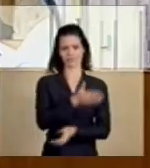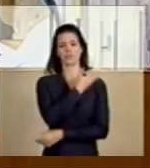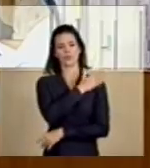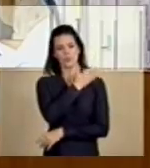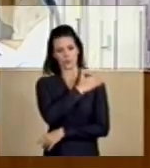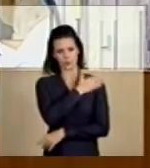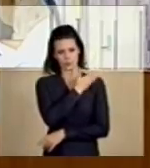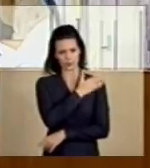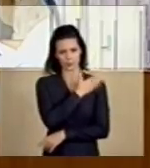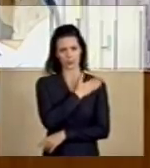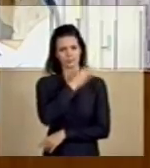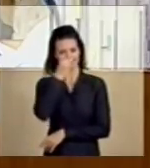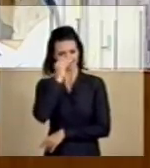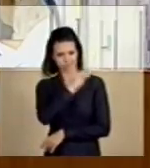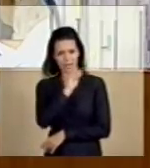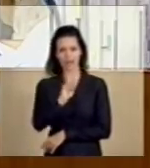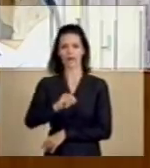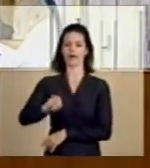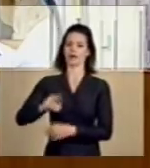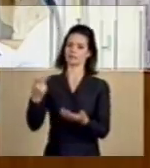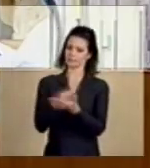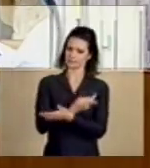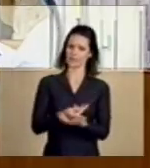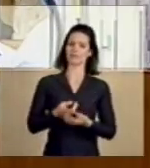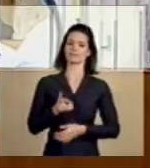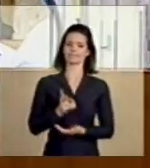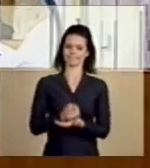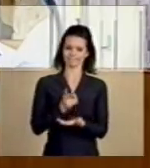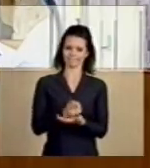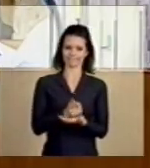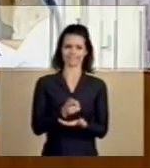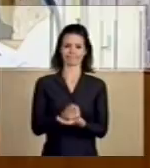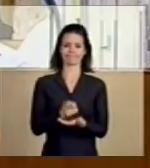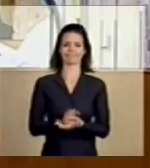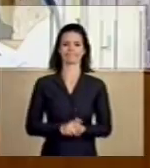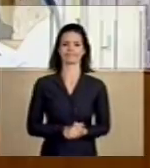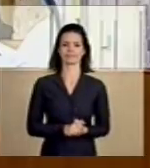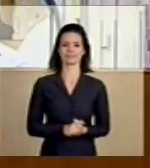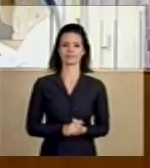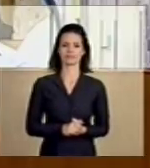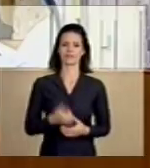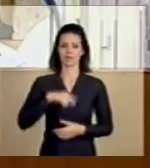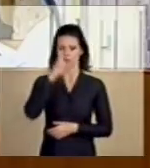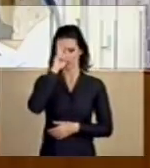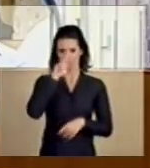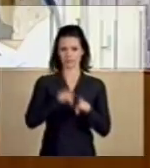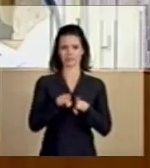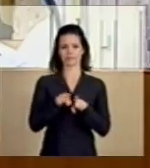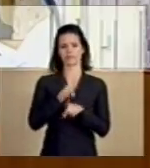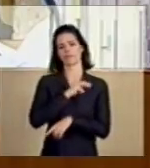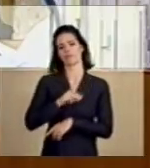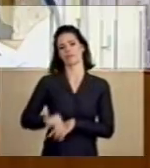discriminação, preconceito, todas as formas de manifestação, expressa ou velada. Lembrou bem aqui o